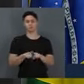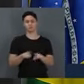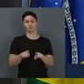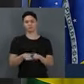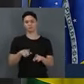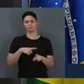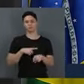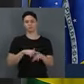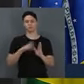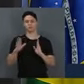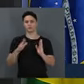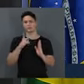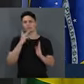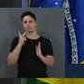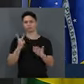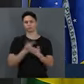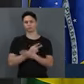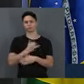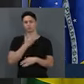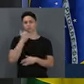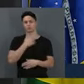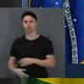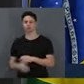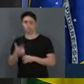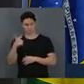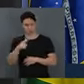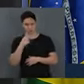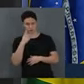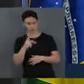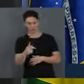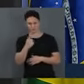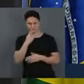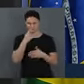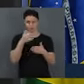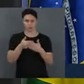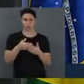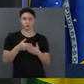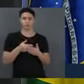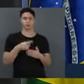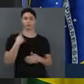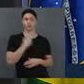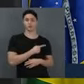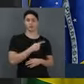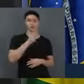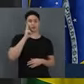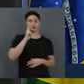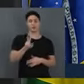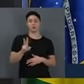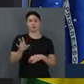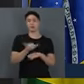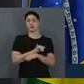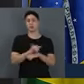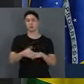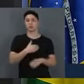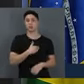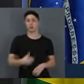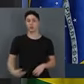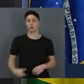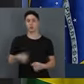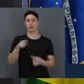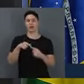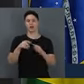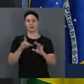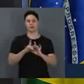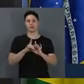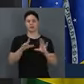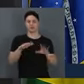falas equivocadas do governo Lula recentemente nós vimos uma manobra do governo para liberar